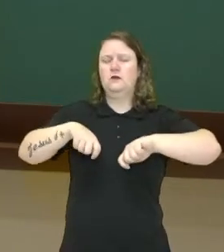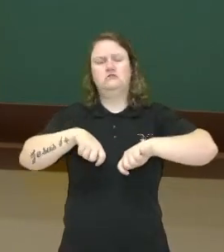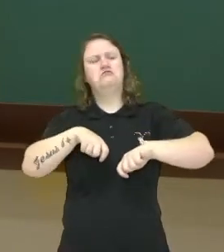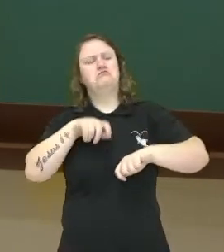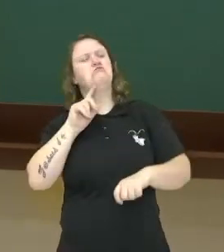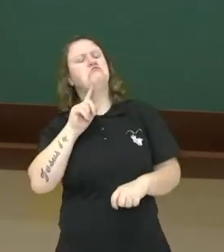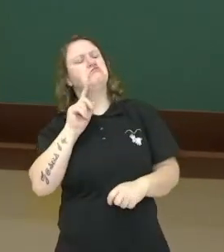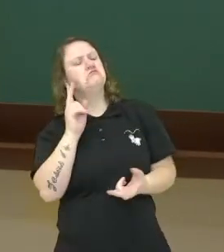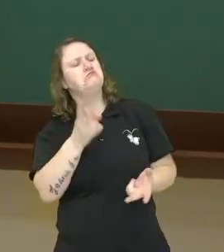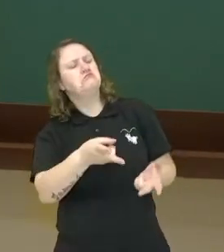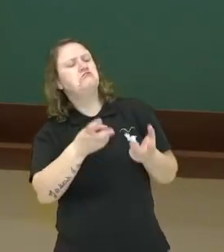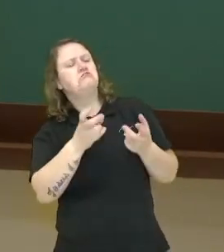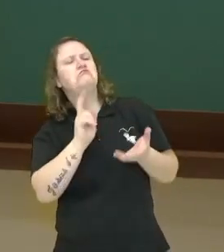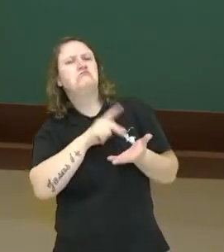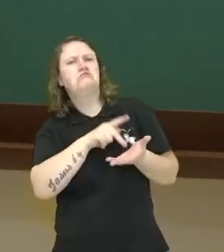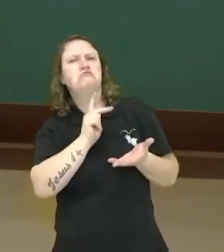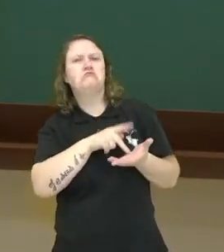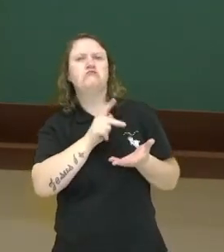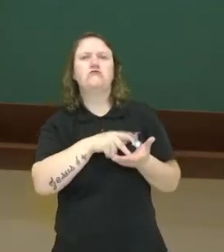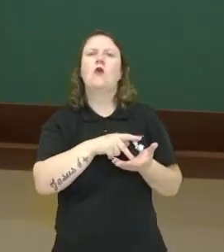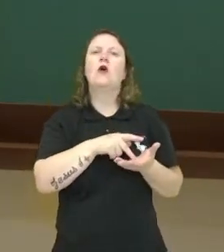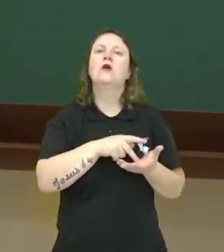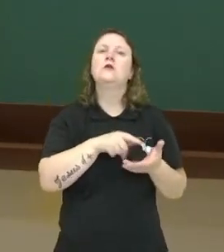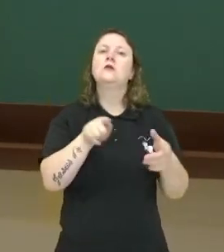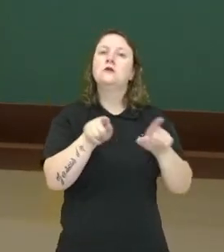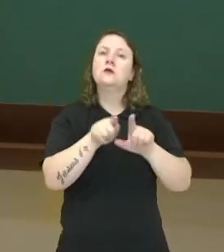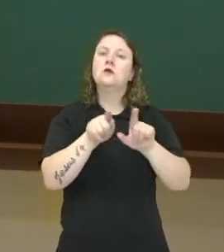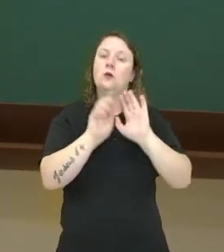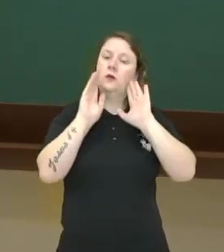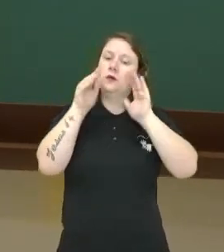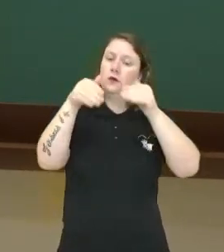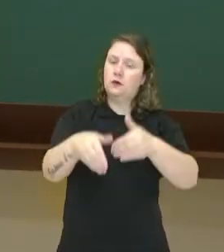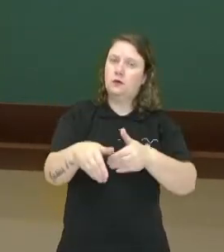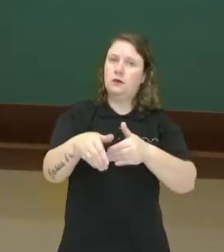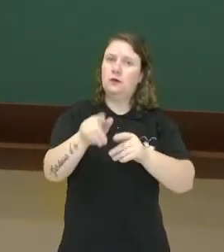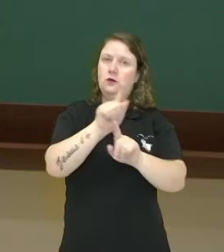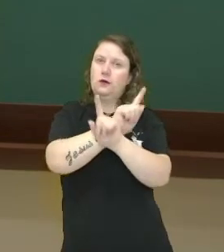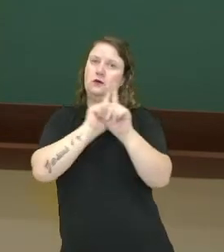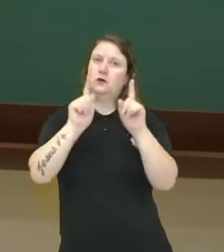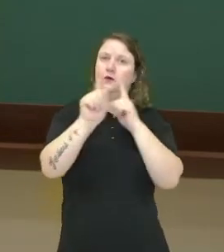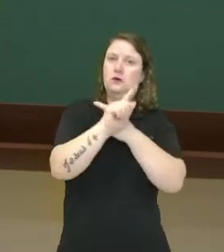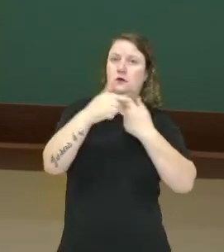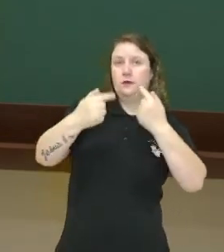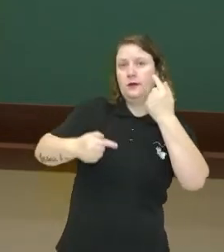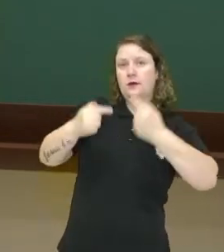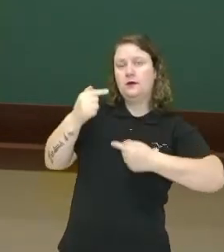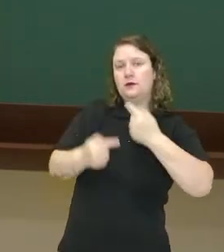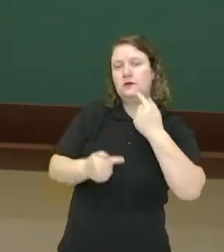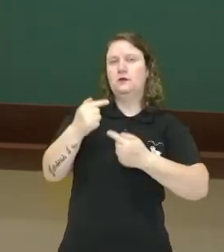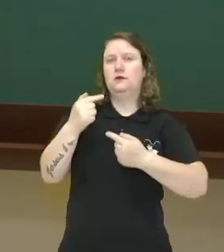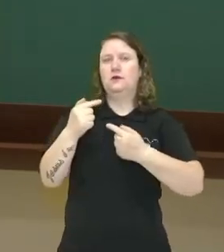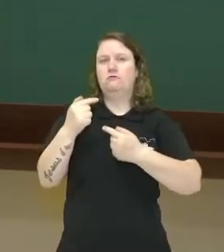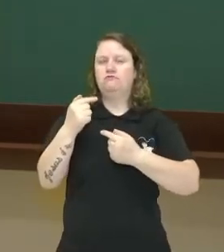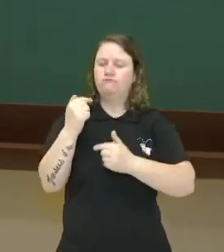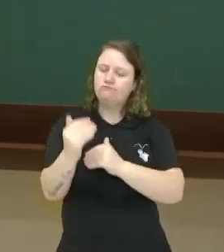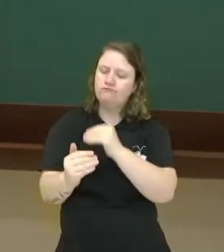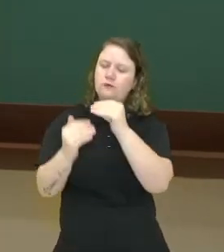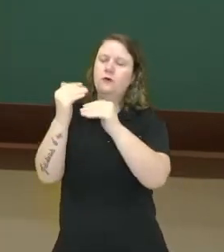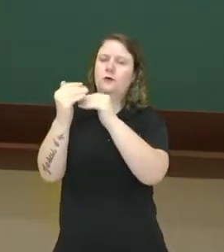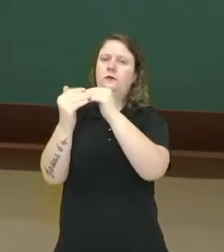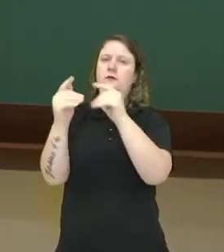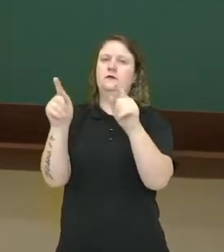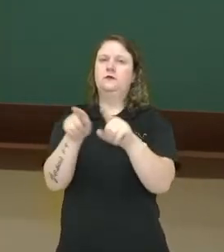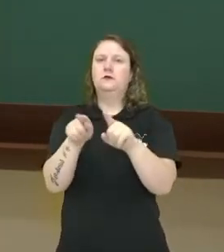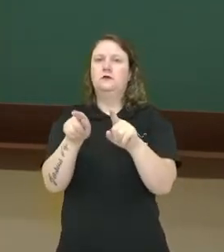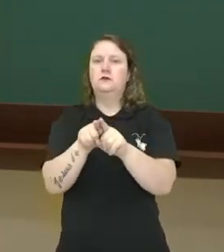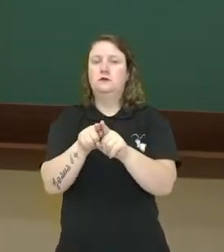para que se tenha, né, esse fator ali específico, né, geopolítico da Índia como uma potência emergente. Então nós vamos